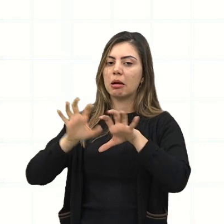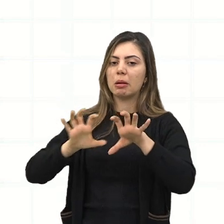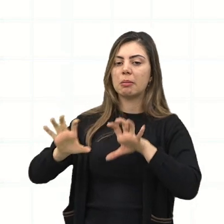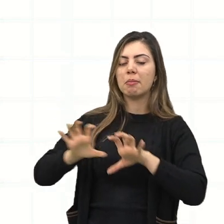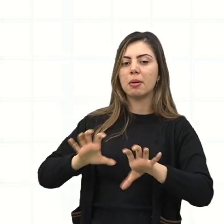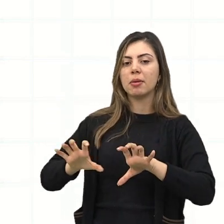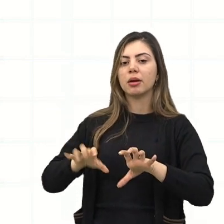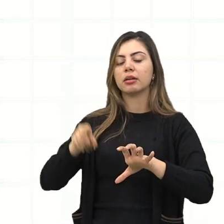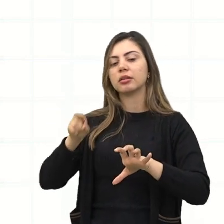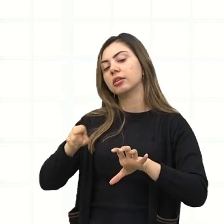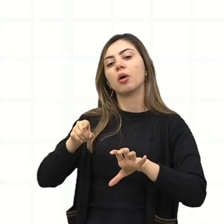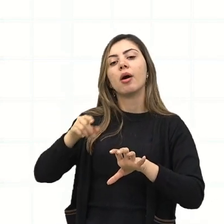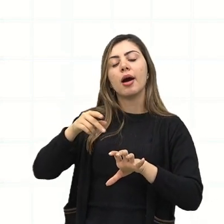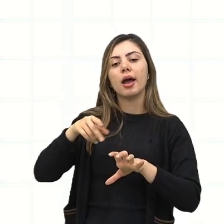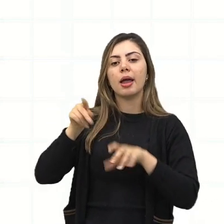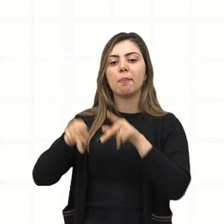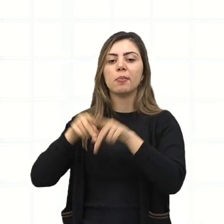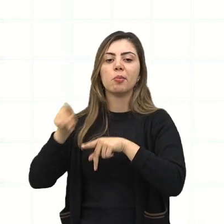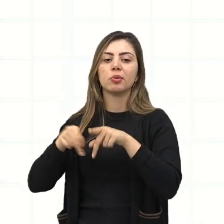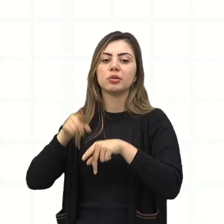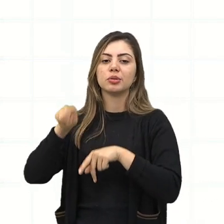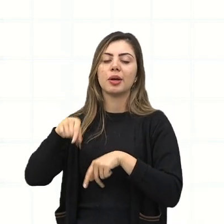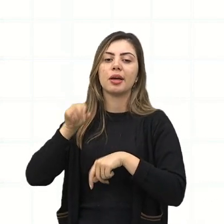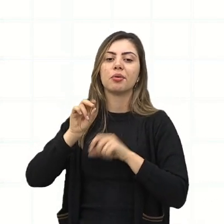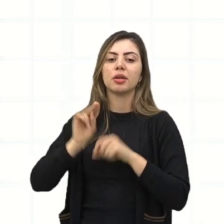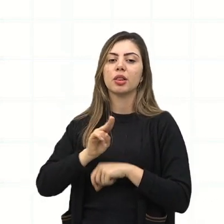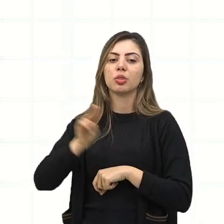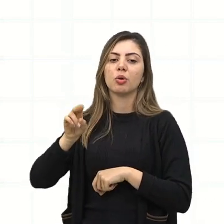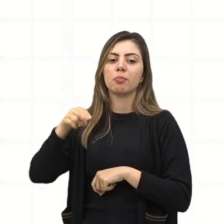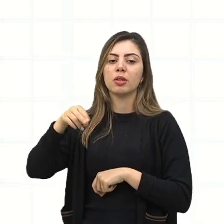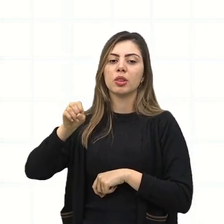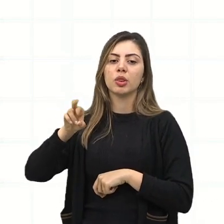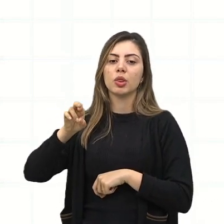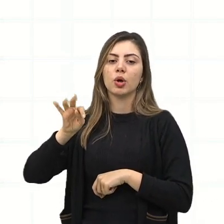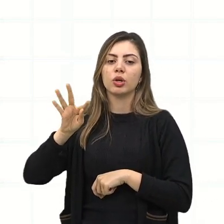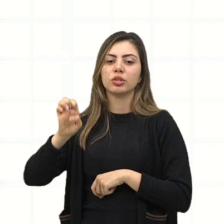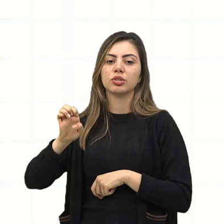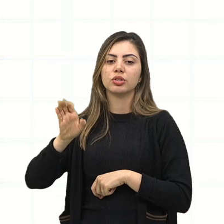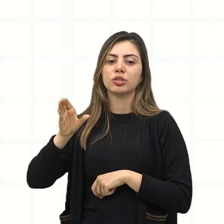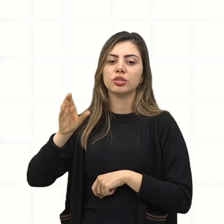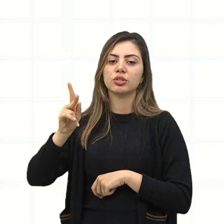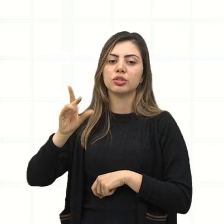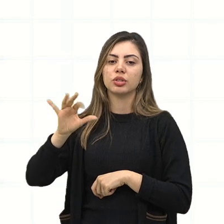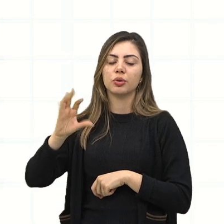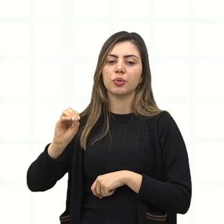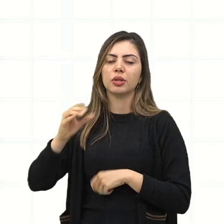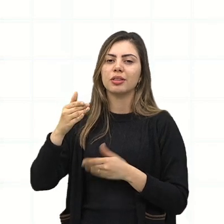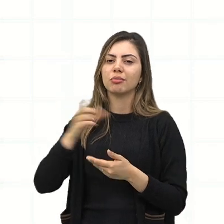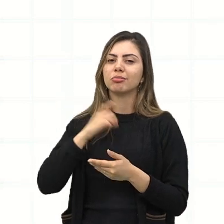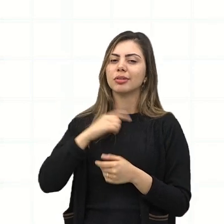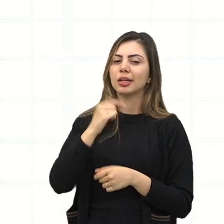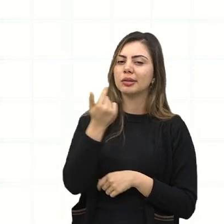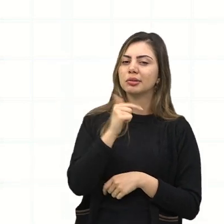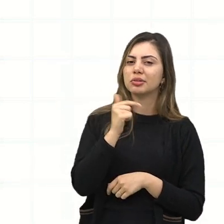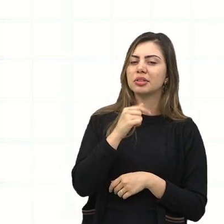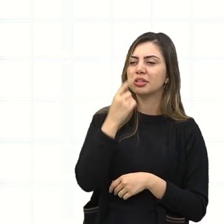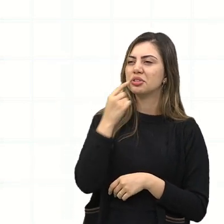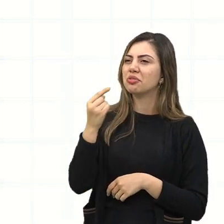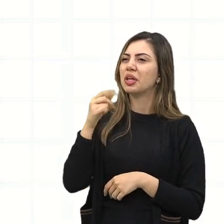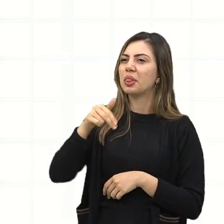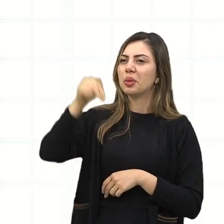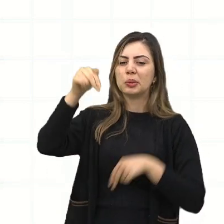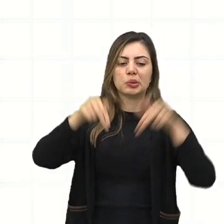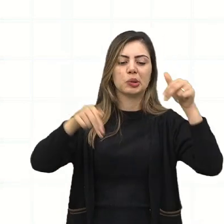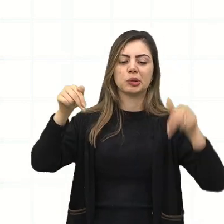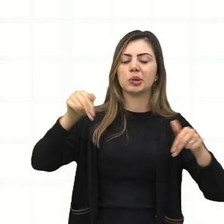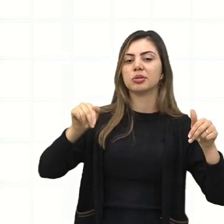que os chilenos chamam de Norte Chico. Então ele está se situando de uma forma até bem humorada, né? São muitos nortes, a gente lê norte várias vezes, mas é